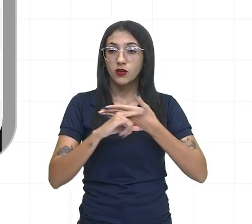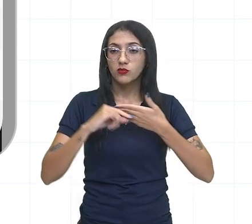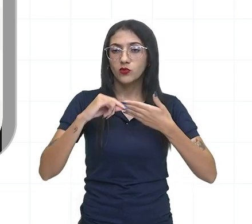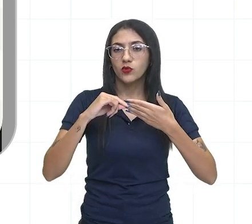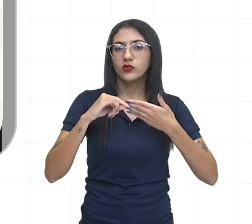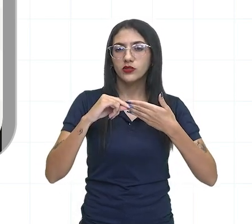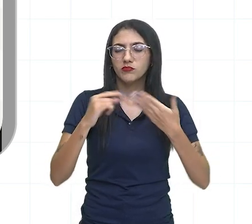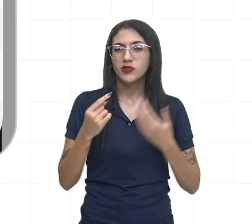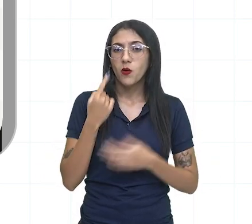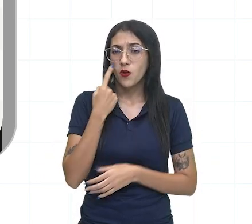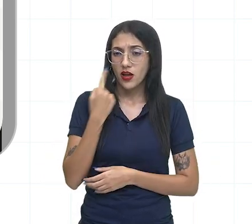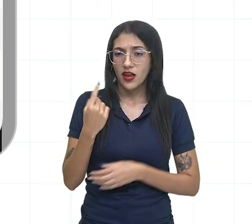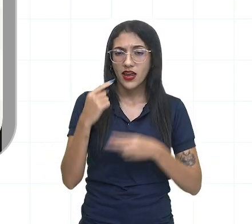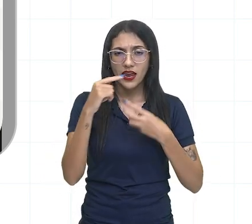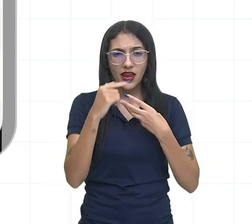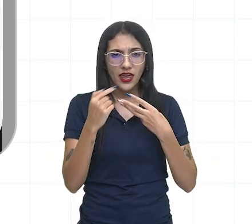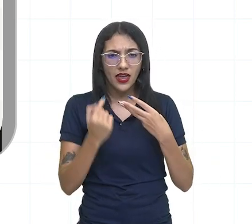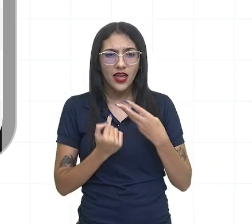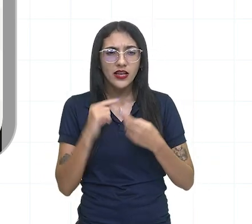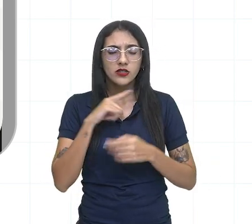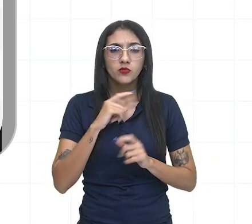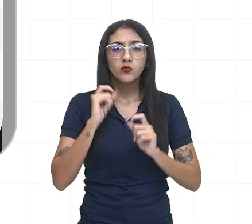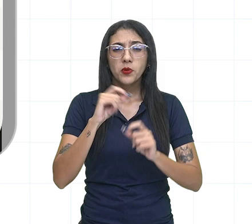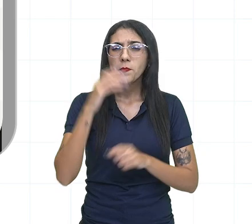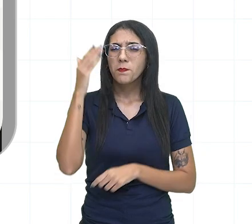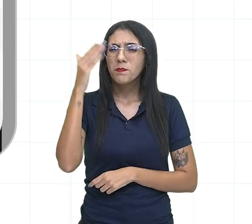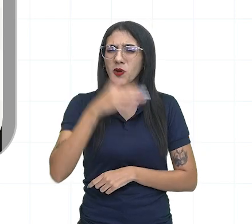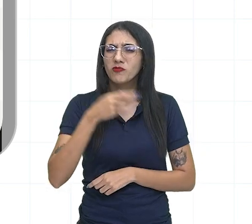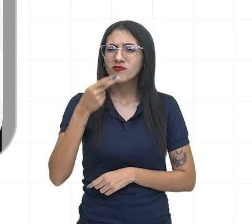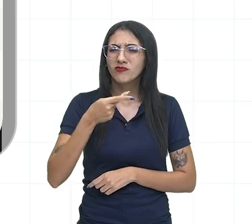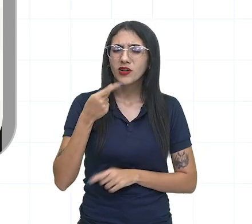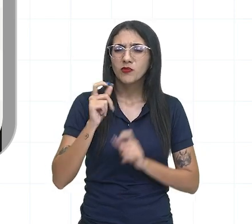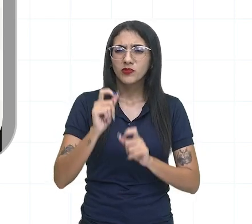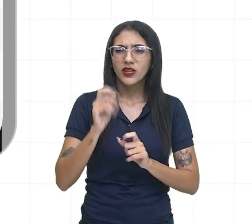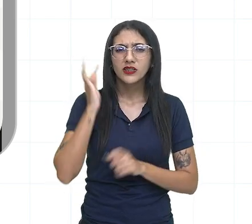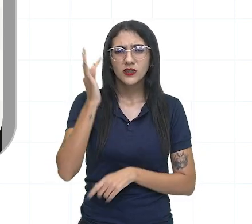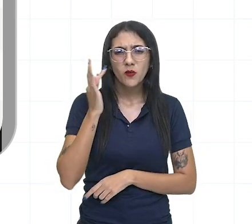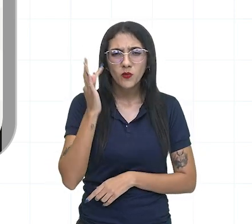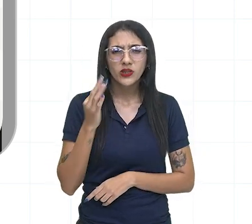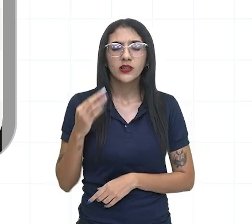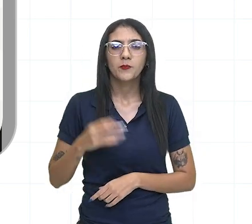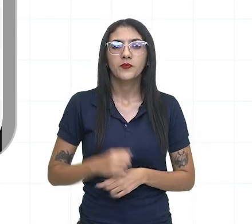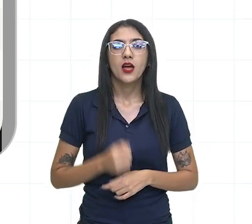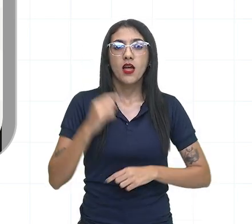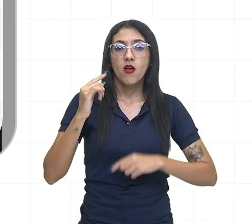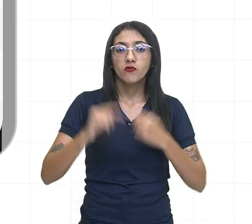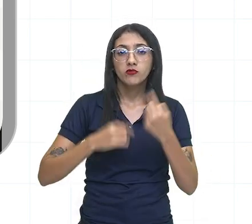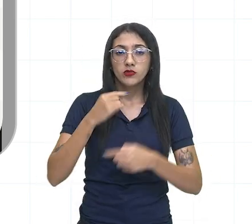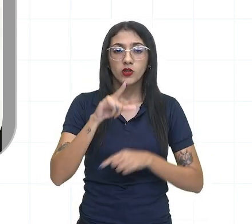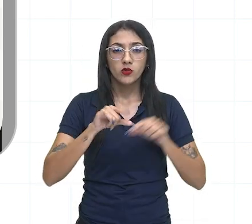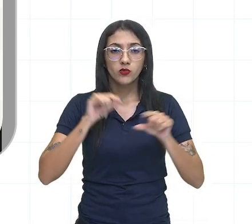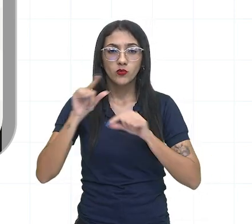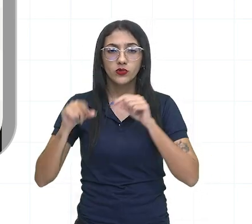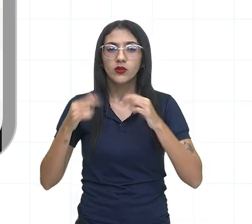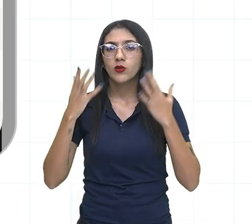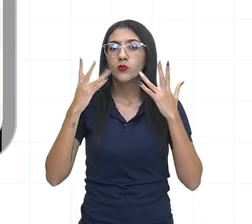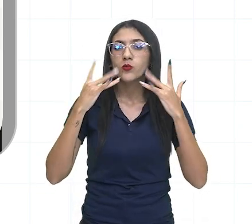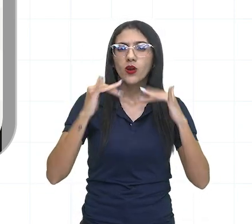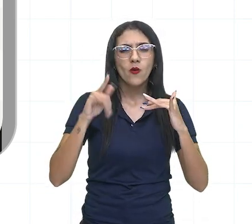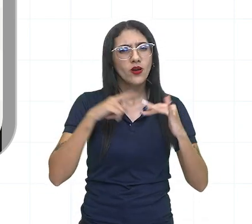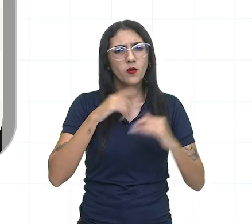Vries. E ele afirma que a seleção natural é o grande motor, é a grande ignição da